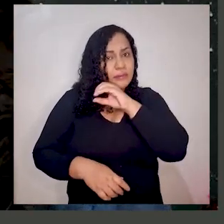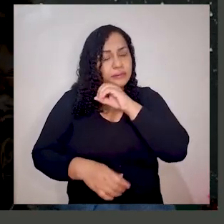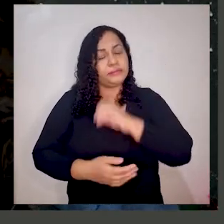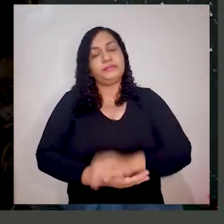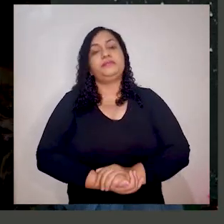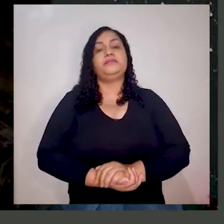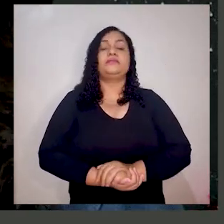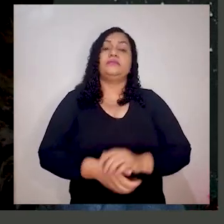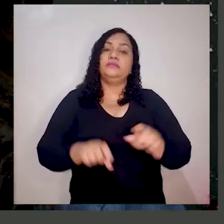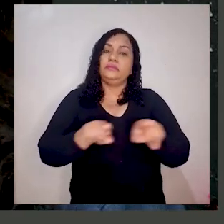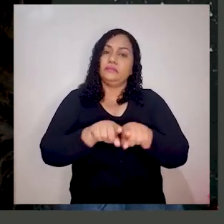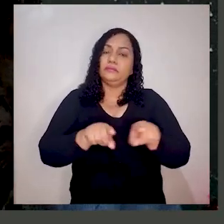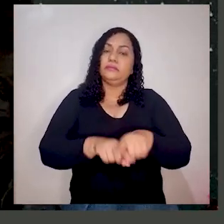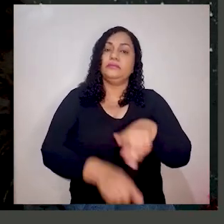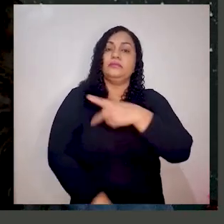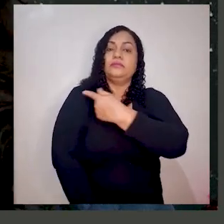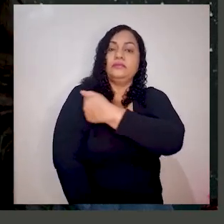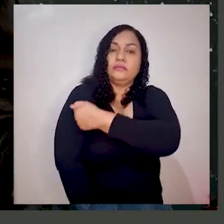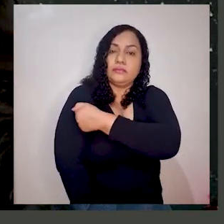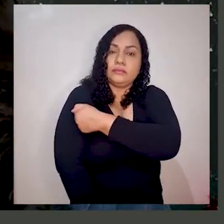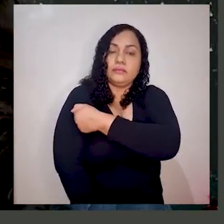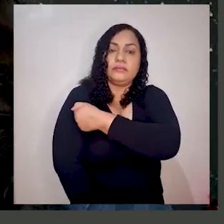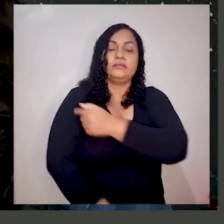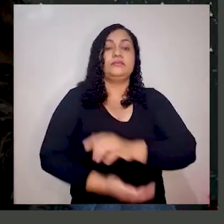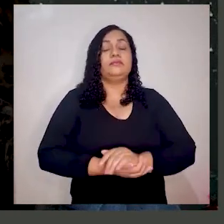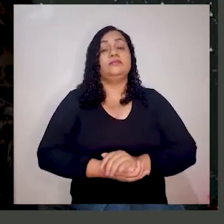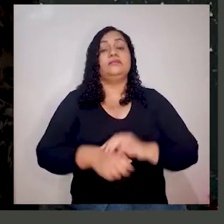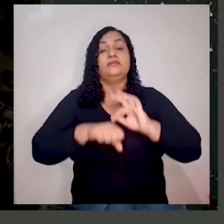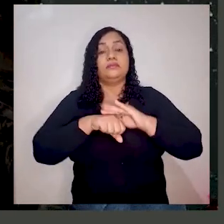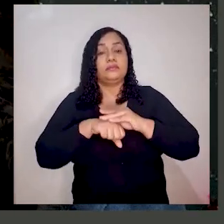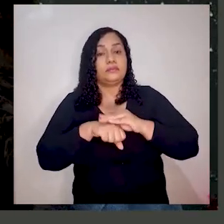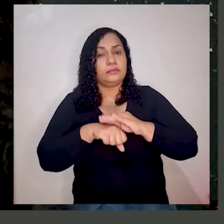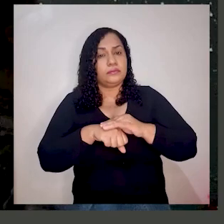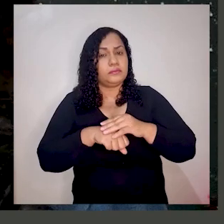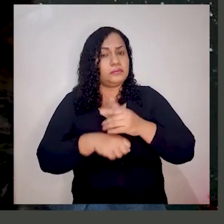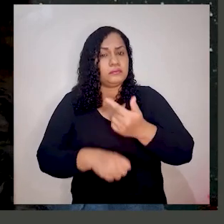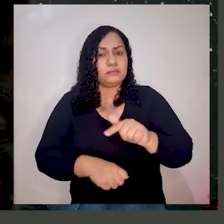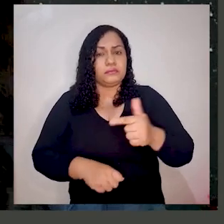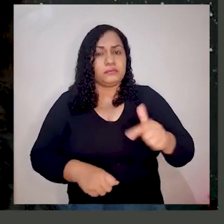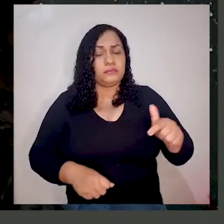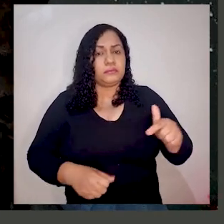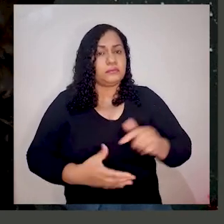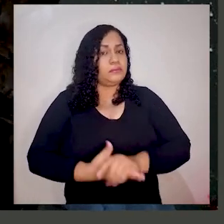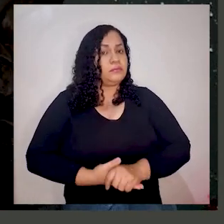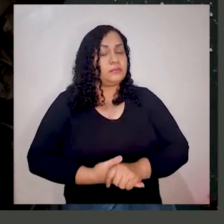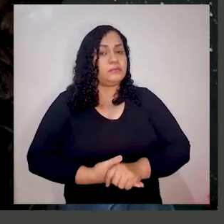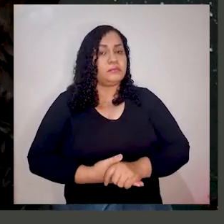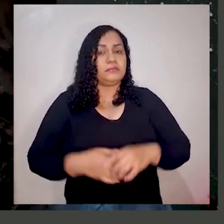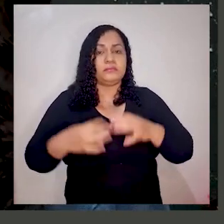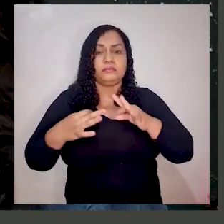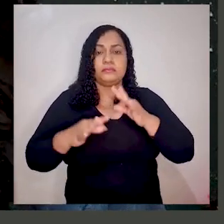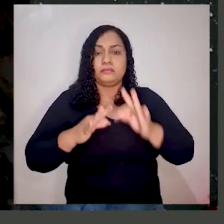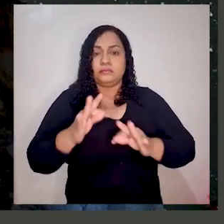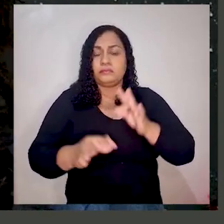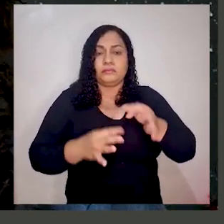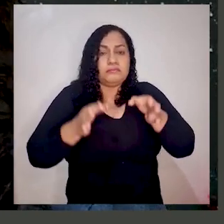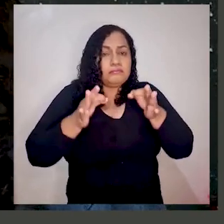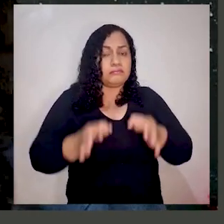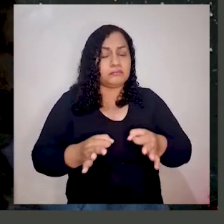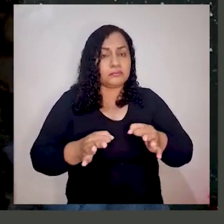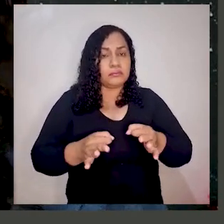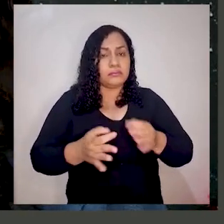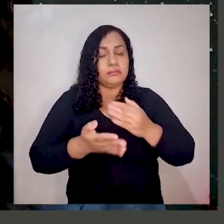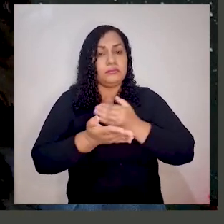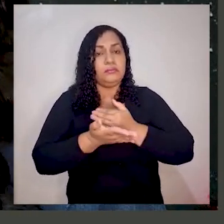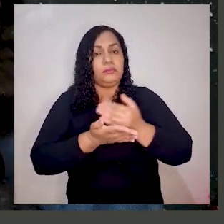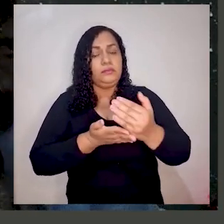pouco tempo. Além de, claro, vacinas. Muitas doenças que não existia um tratamento